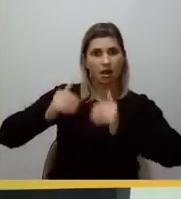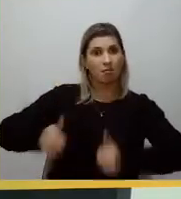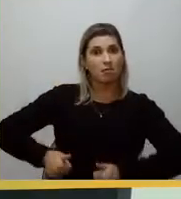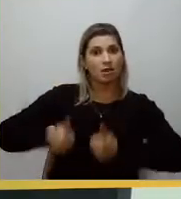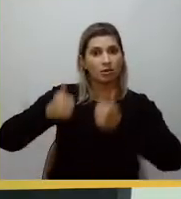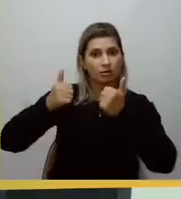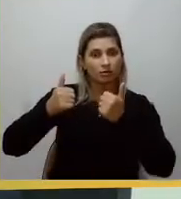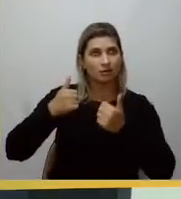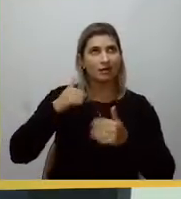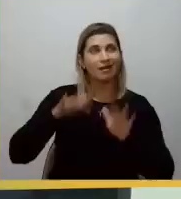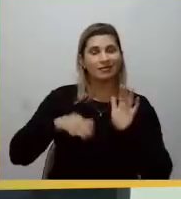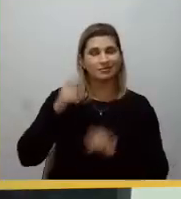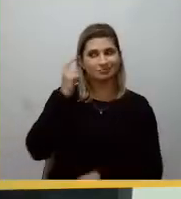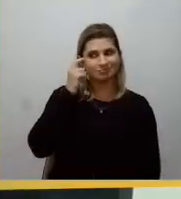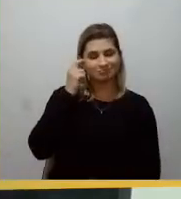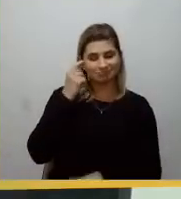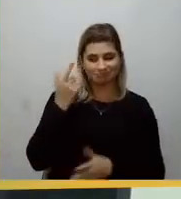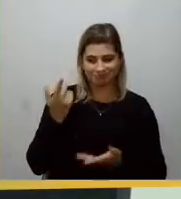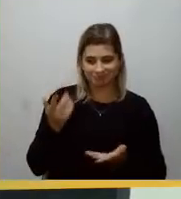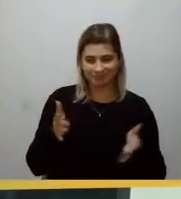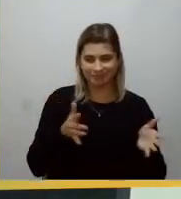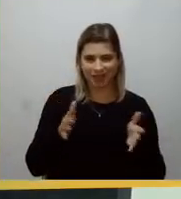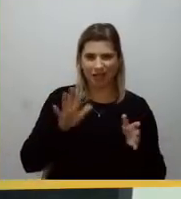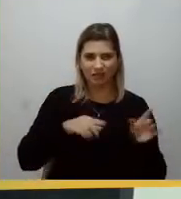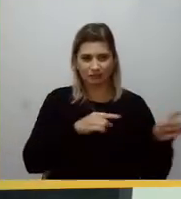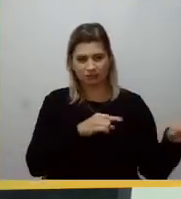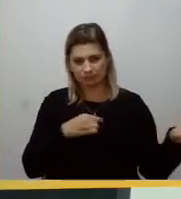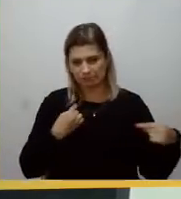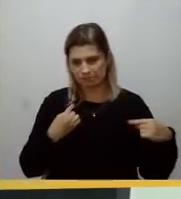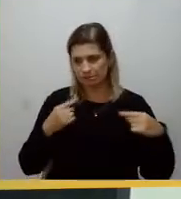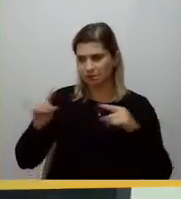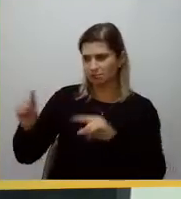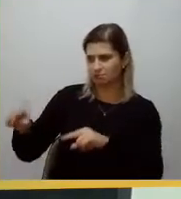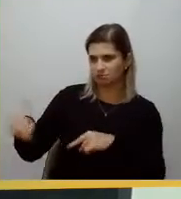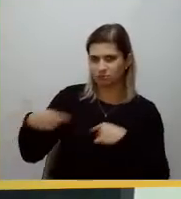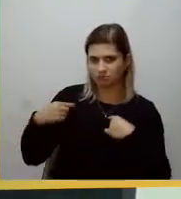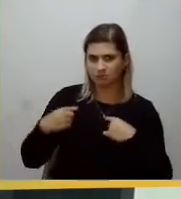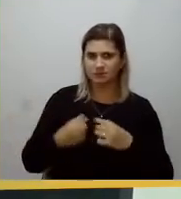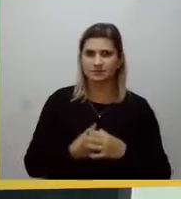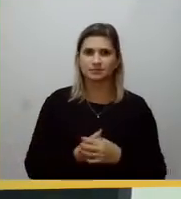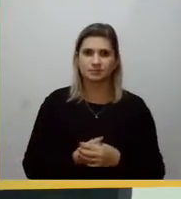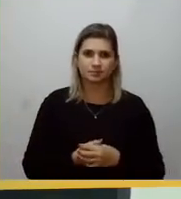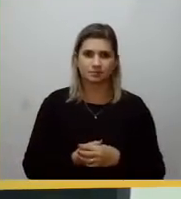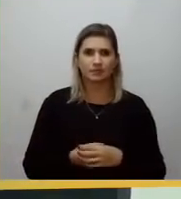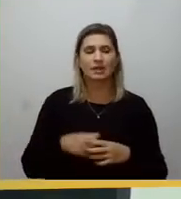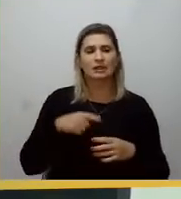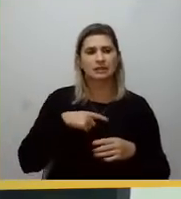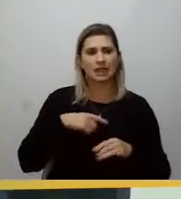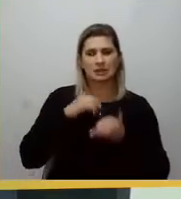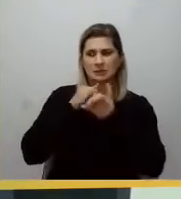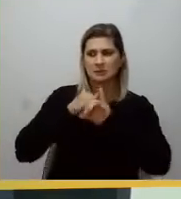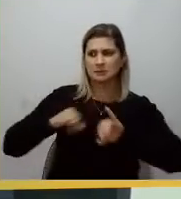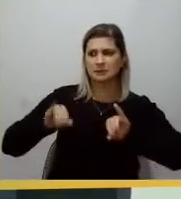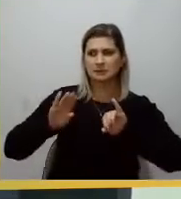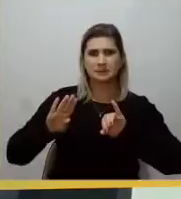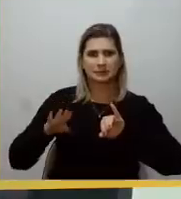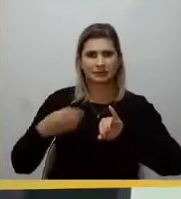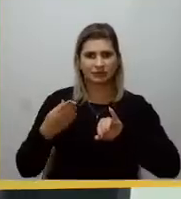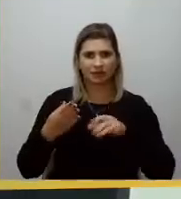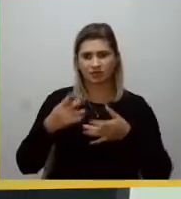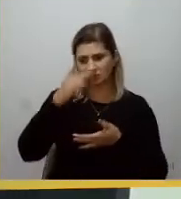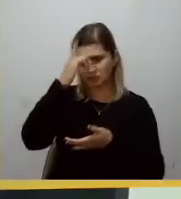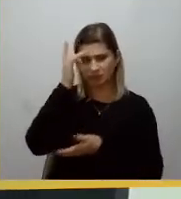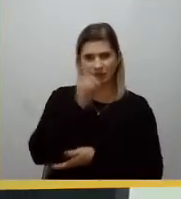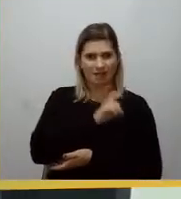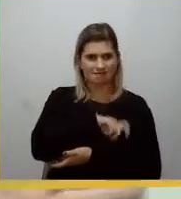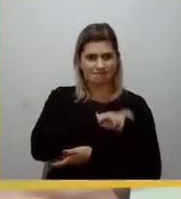momentos em que a gente é atacado, procurado ser desonrado, essas fake news, as pessoas que maldosamente